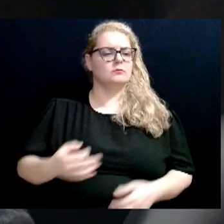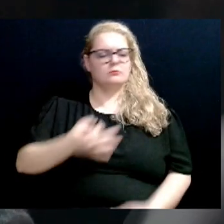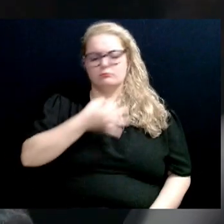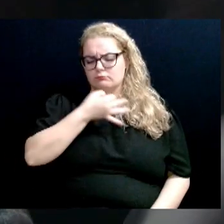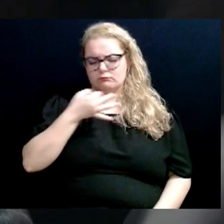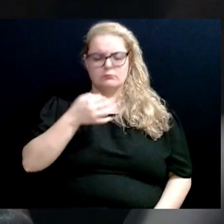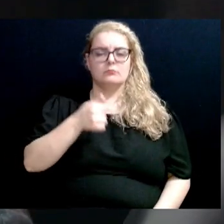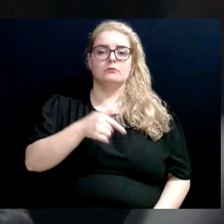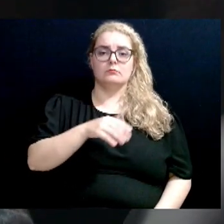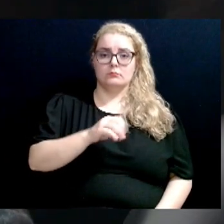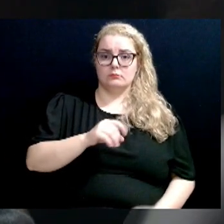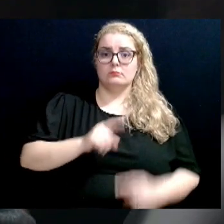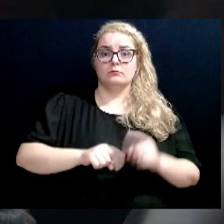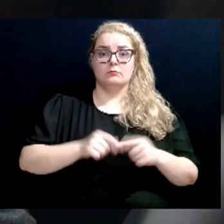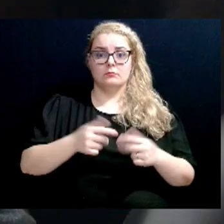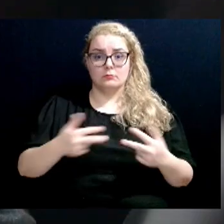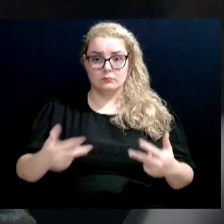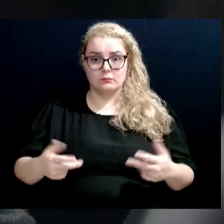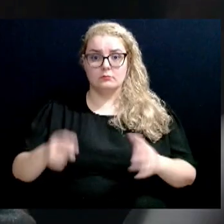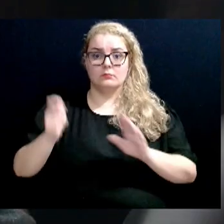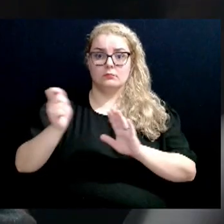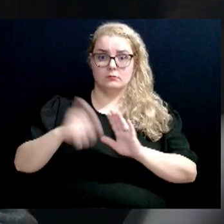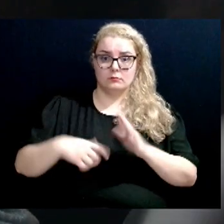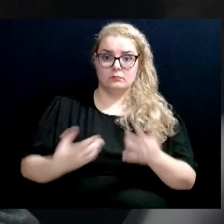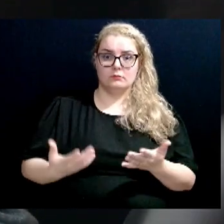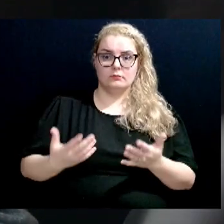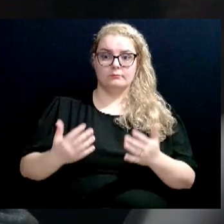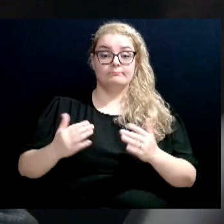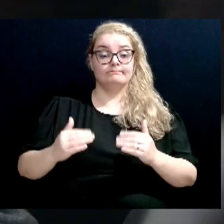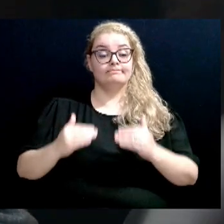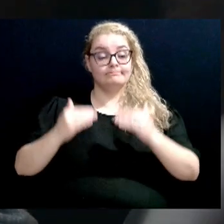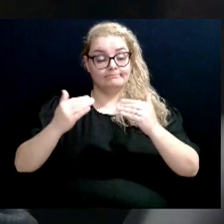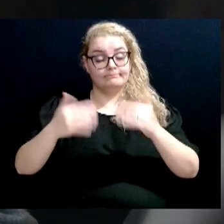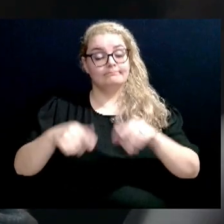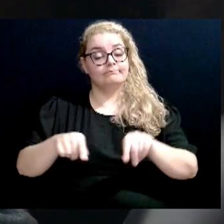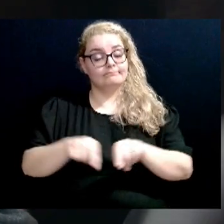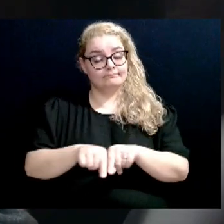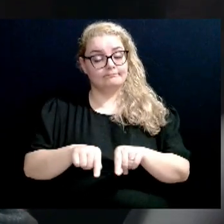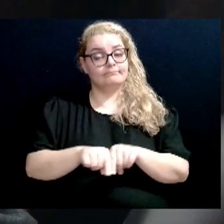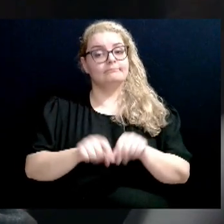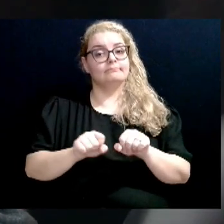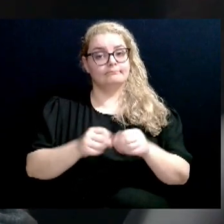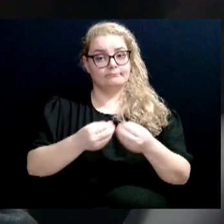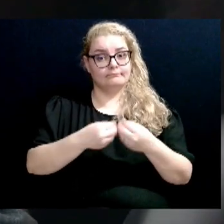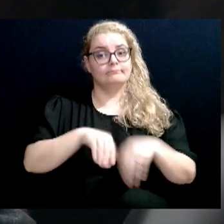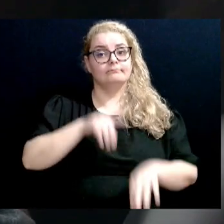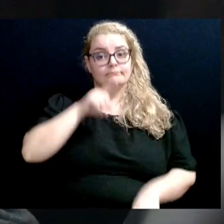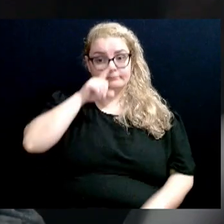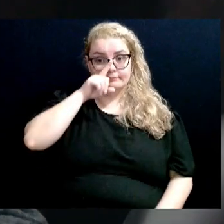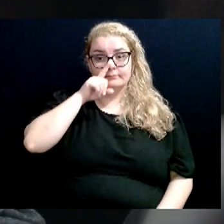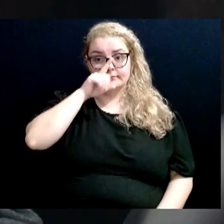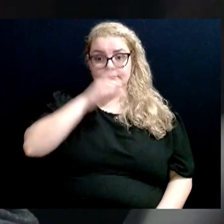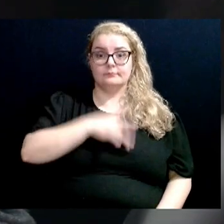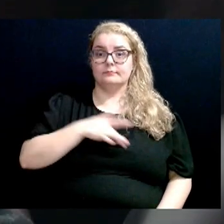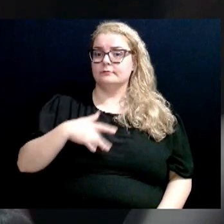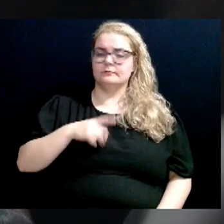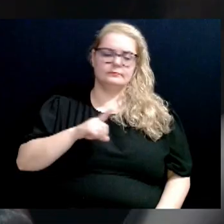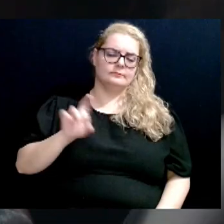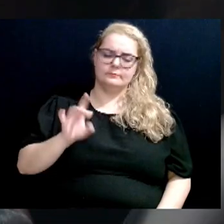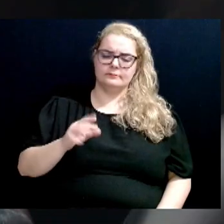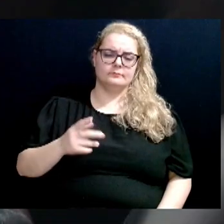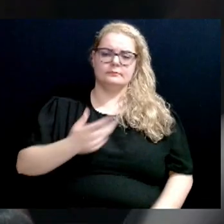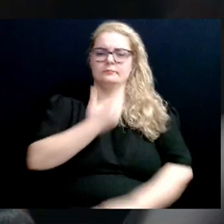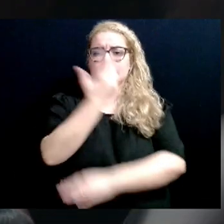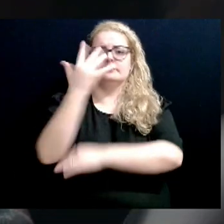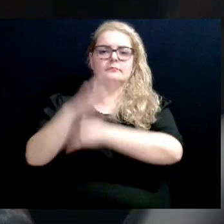produtos naturais validados, mas o excesso deles também pode trazer risco para a sua saúde, né, não só os naturais, mas os industrializados